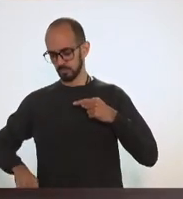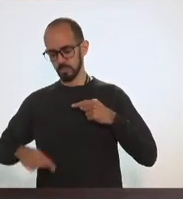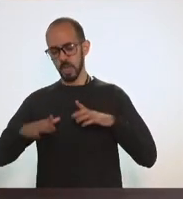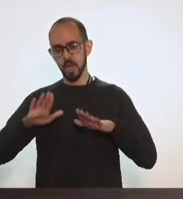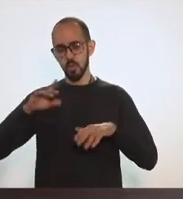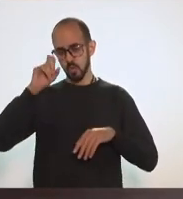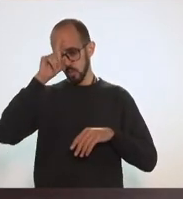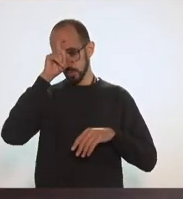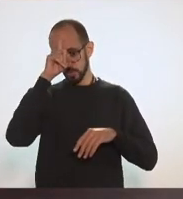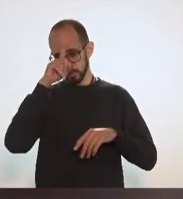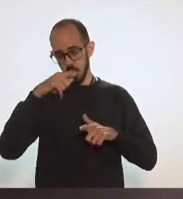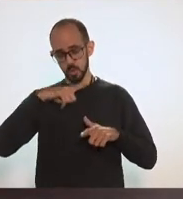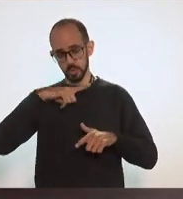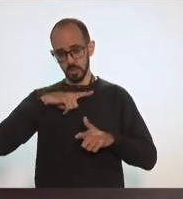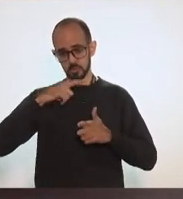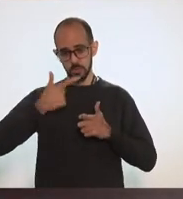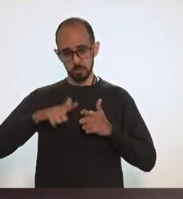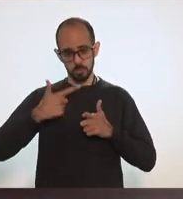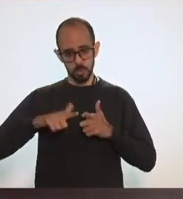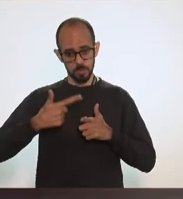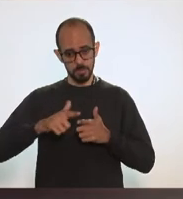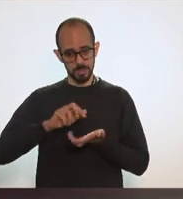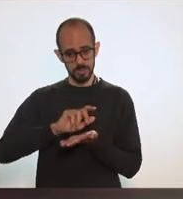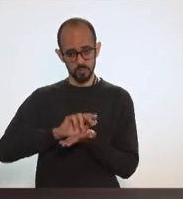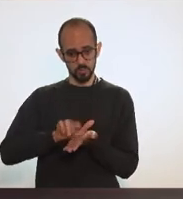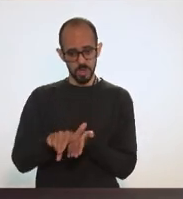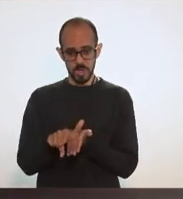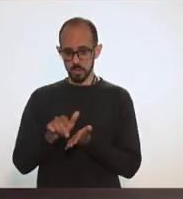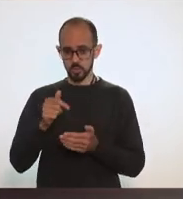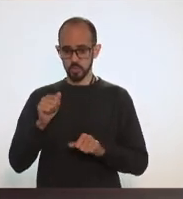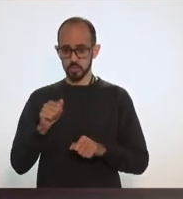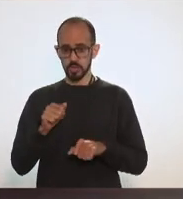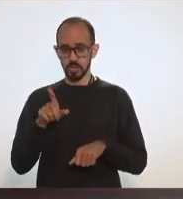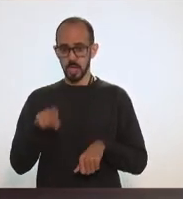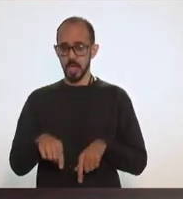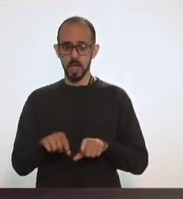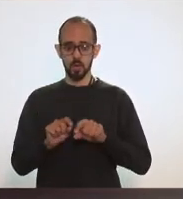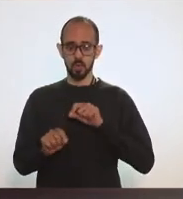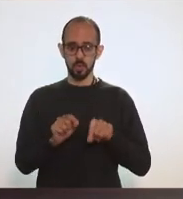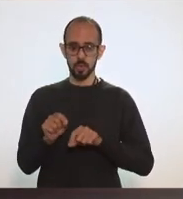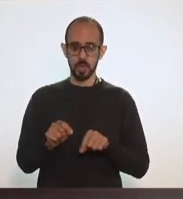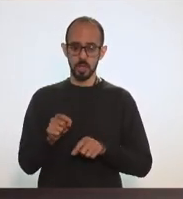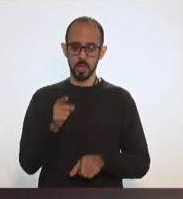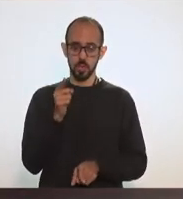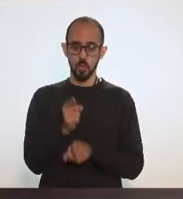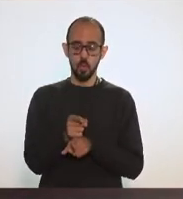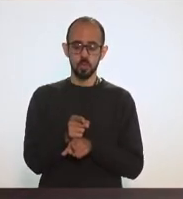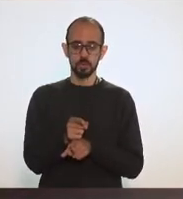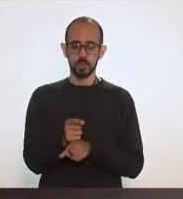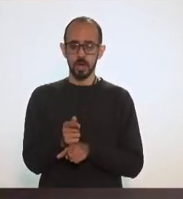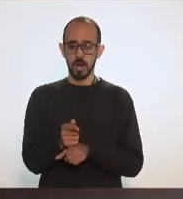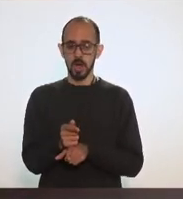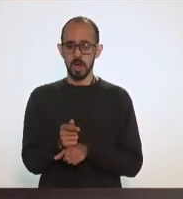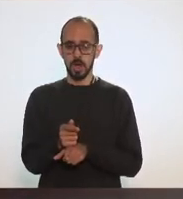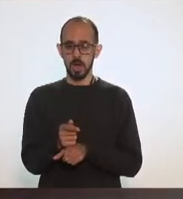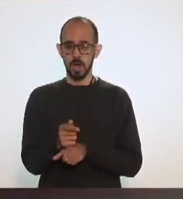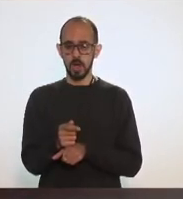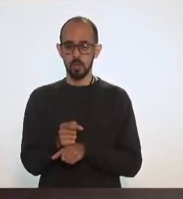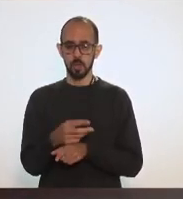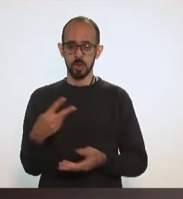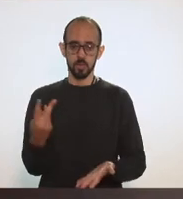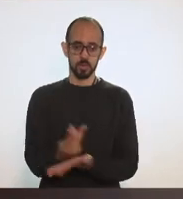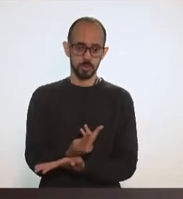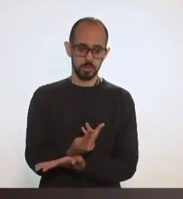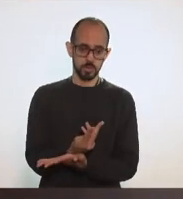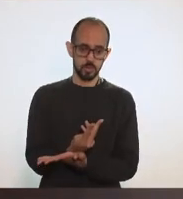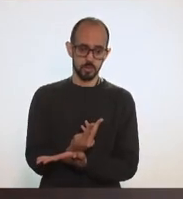inúmeros problemas, a falta de certificado de aprovação num prédio ao lado, inclusive um prédio residencial